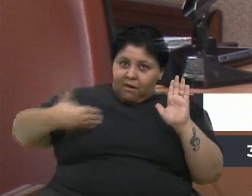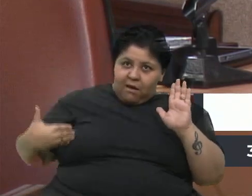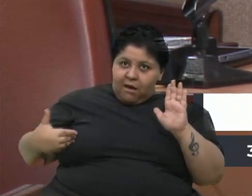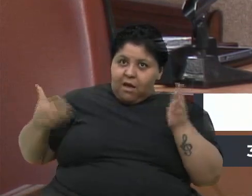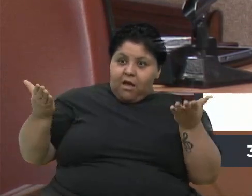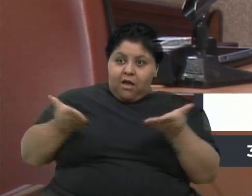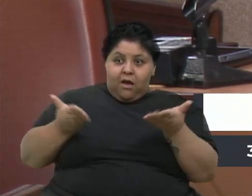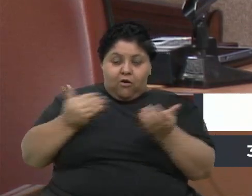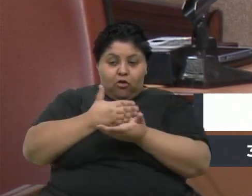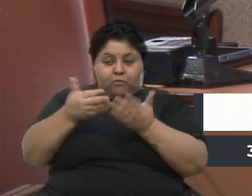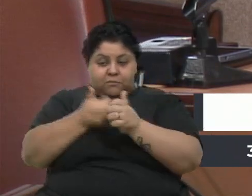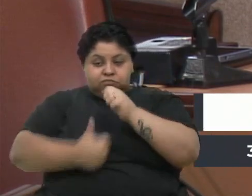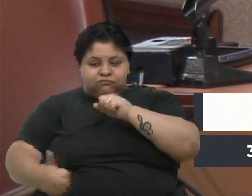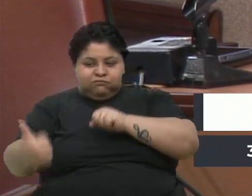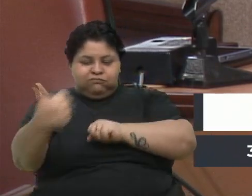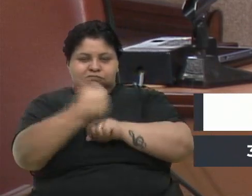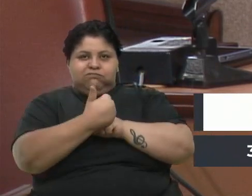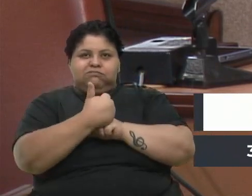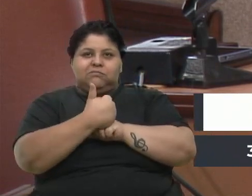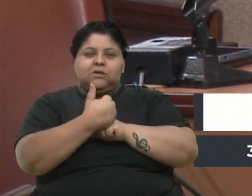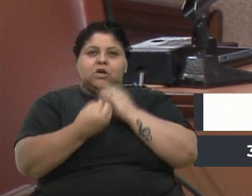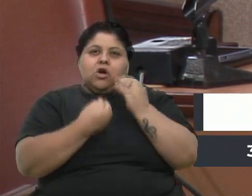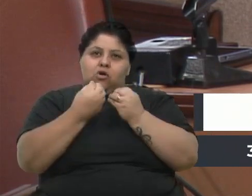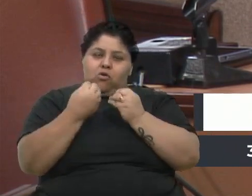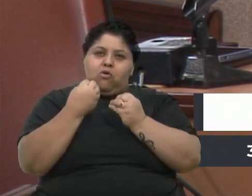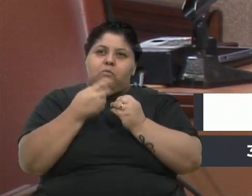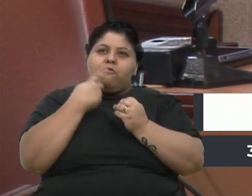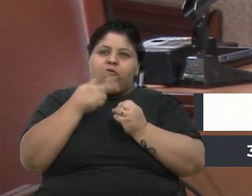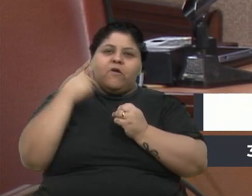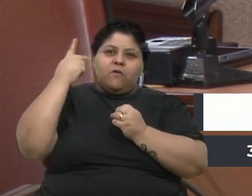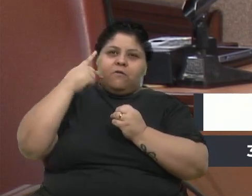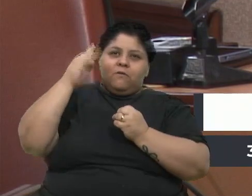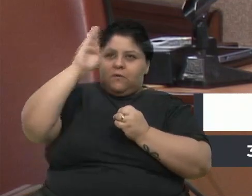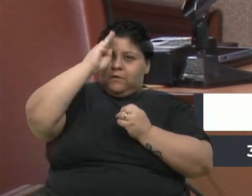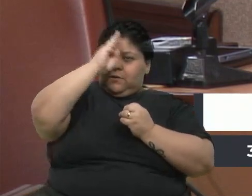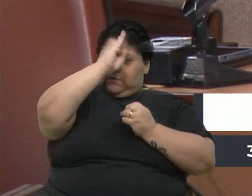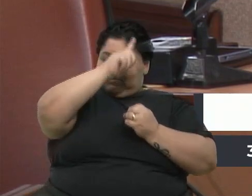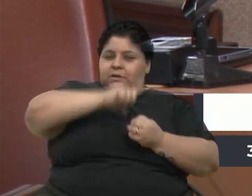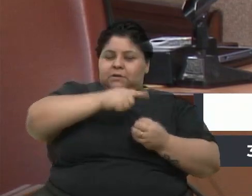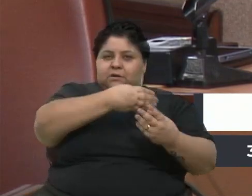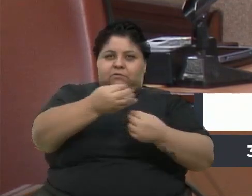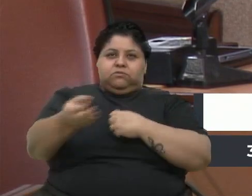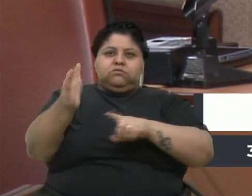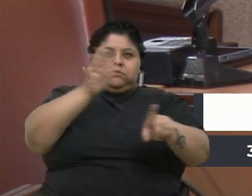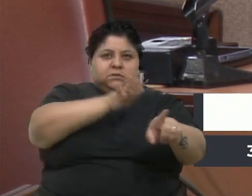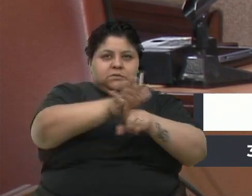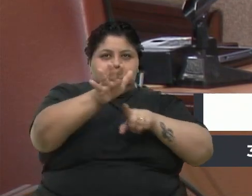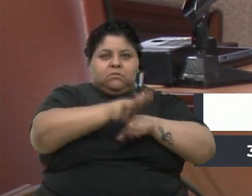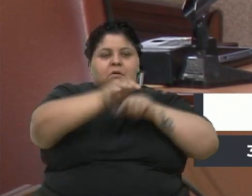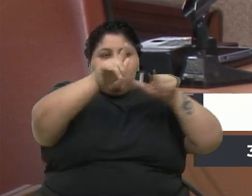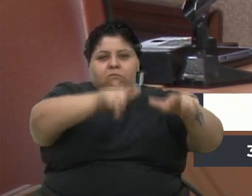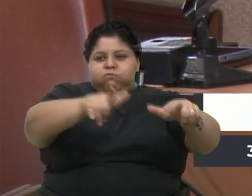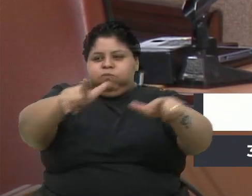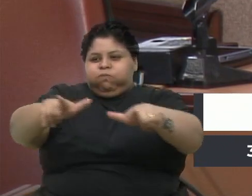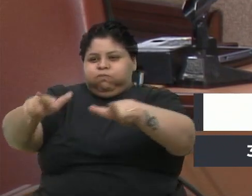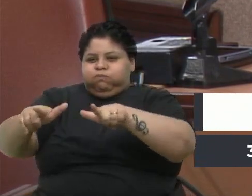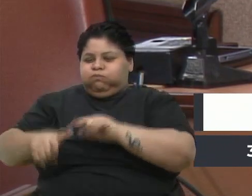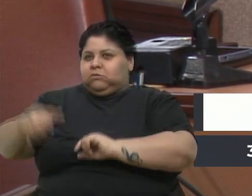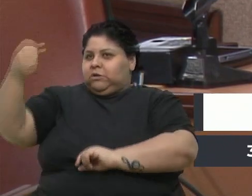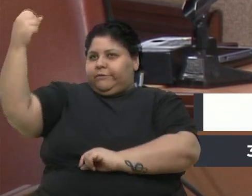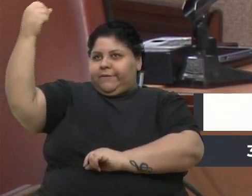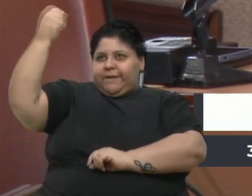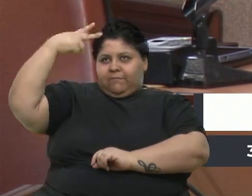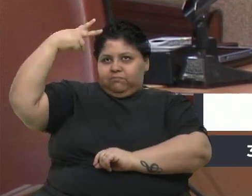né? Como bem falou o vereador Bressan, a gente tem muitas demandas de muitas localidades com lâmpadas,